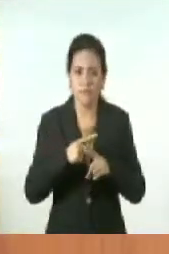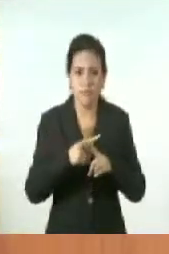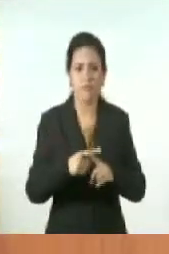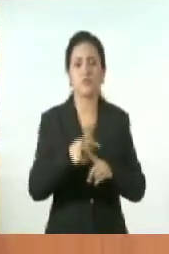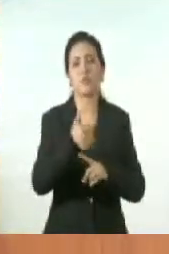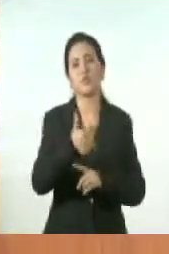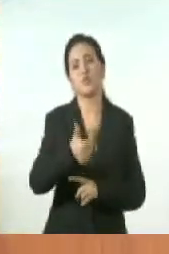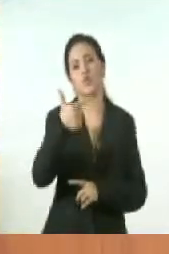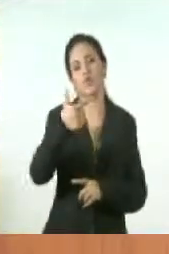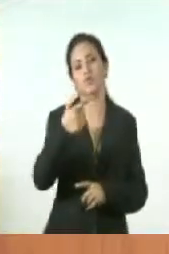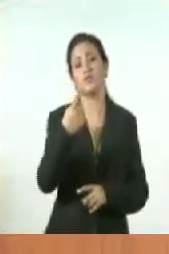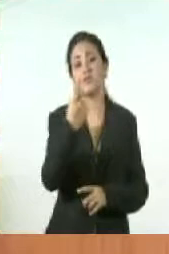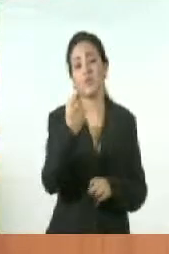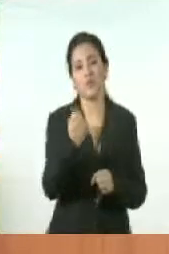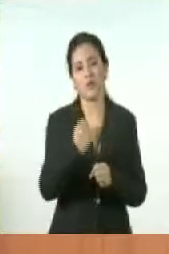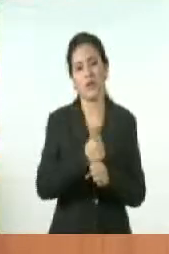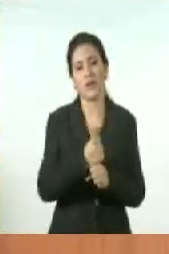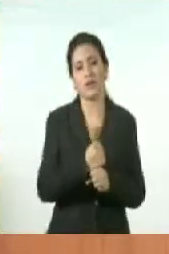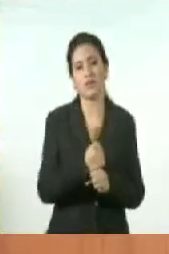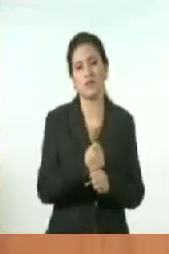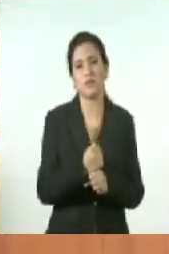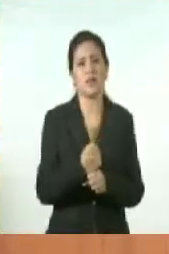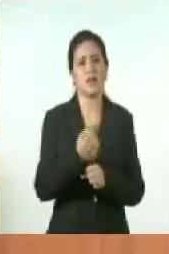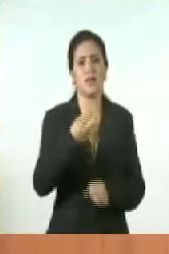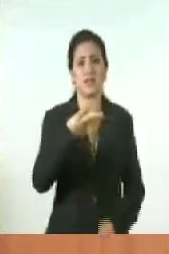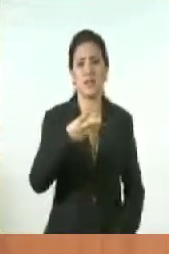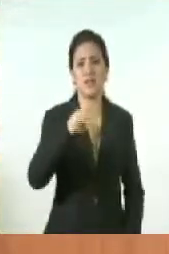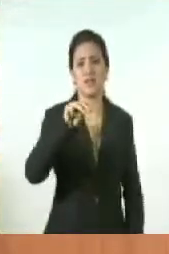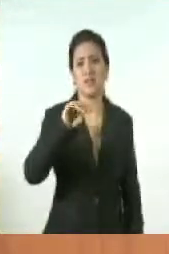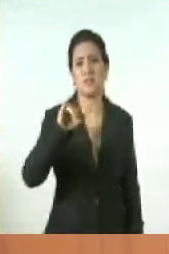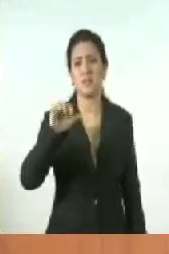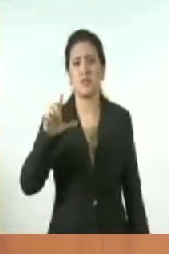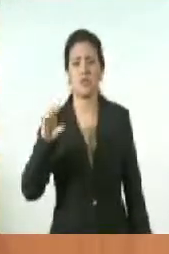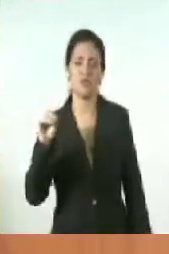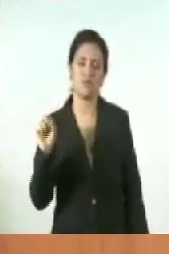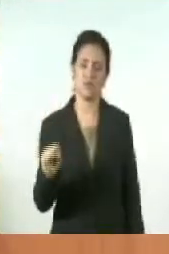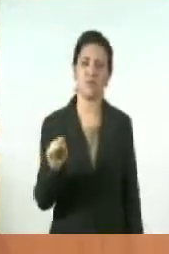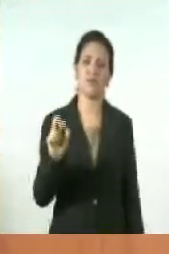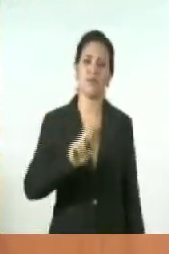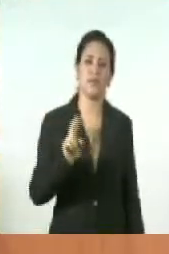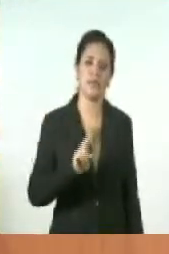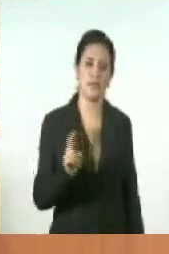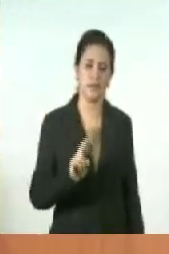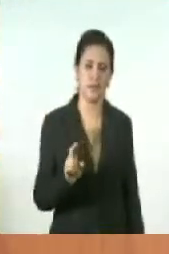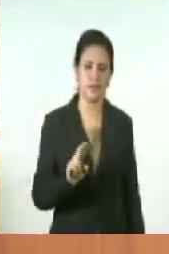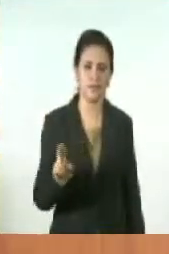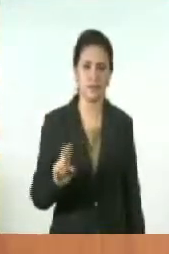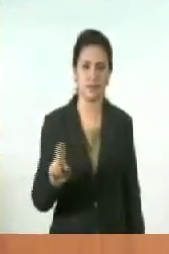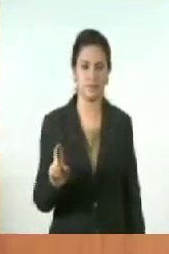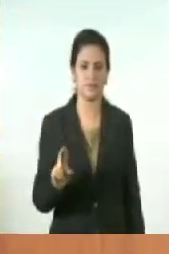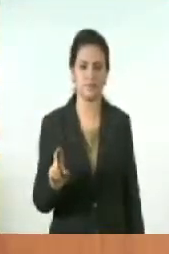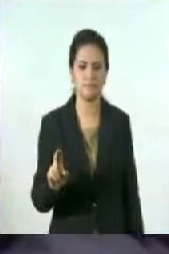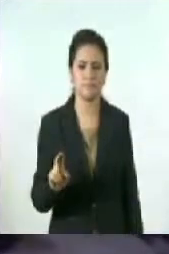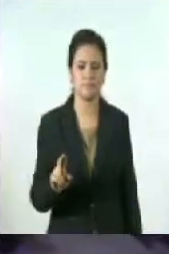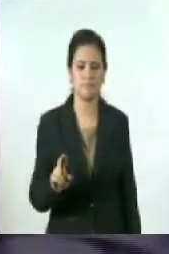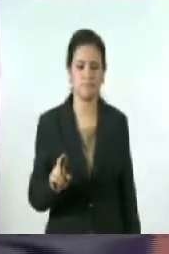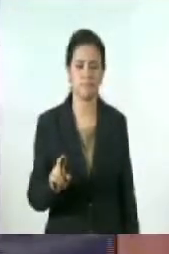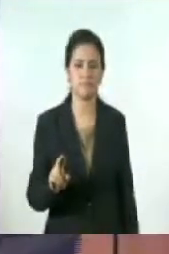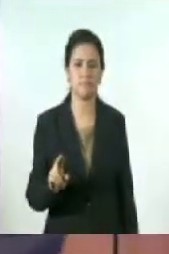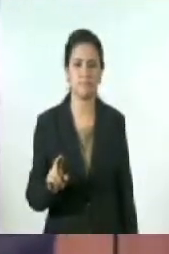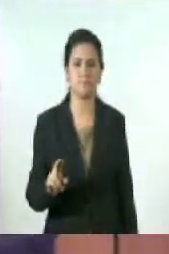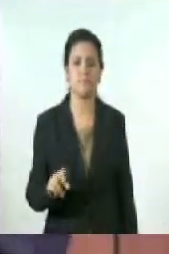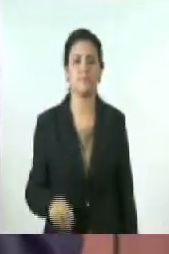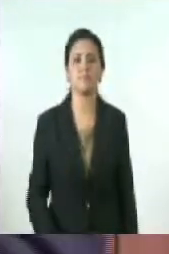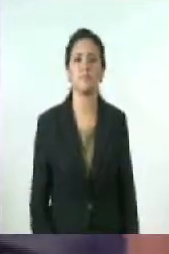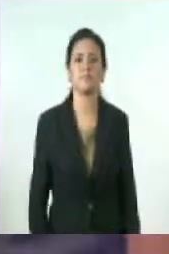deputado Souza Neto. Mais do que a suplementação que foi dada à secretaria do doutor Márcio Gerri no governo.